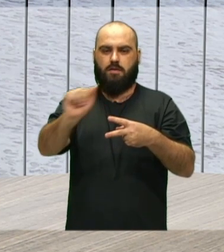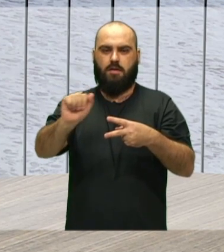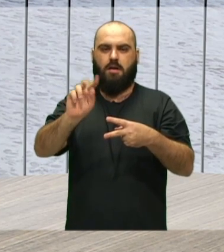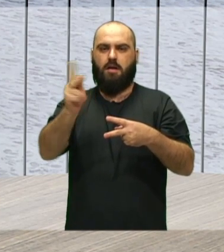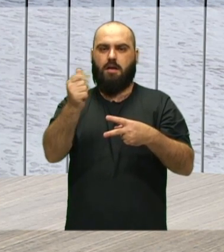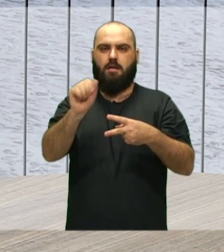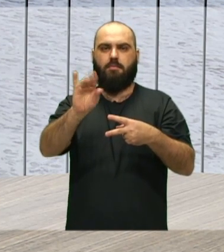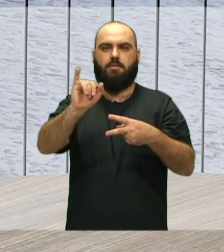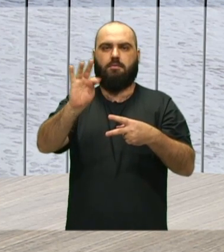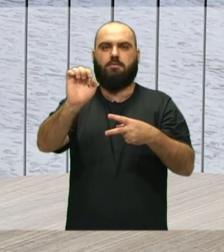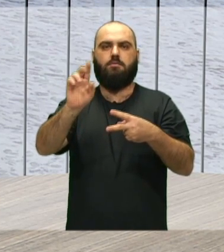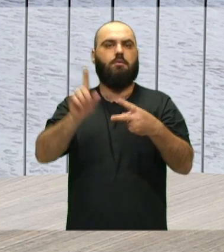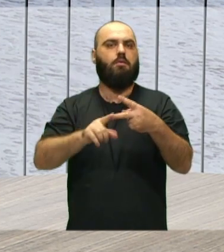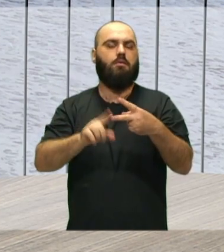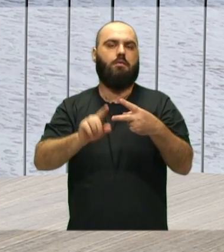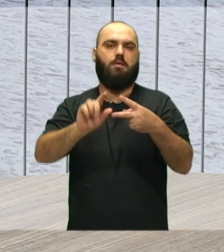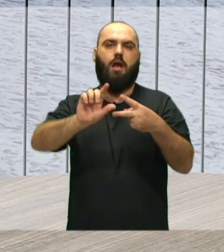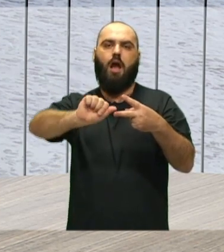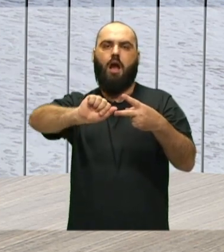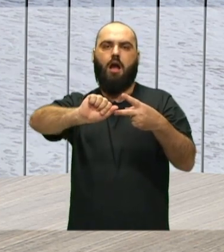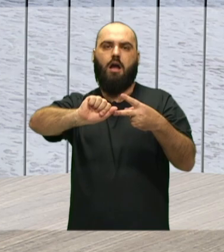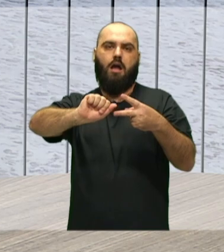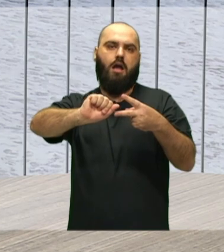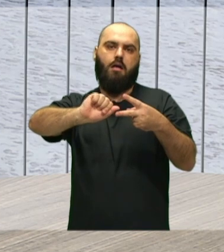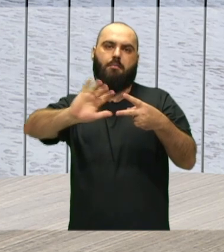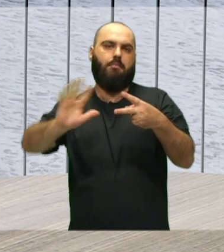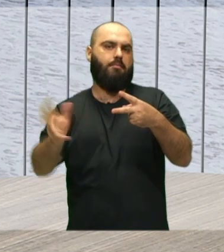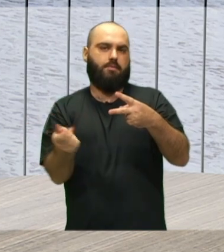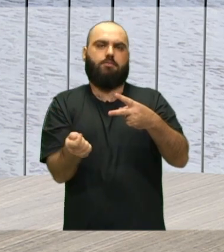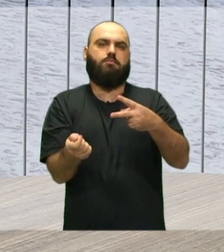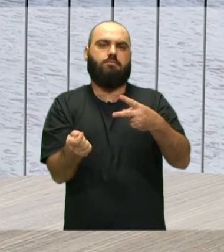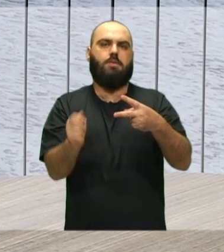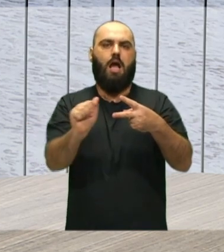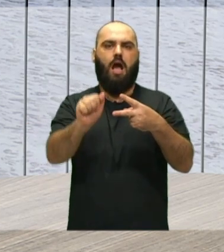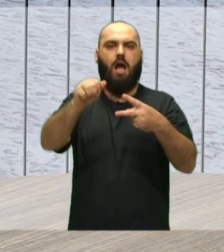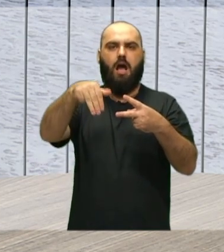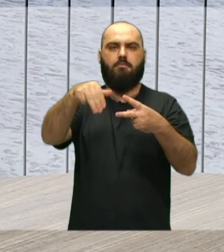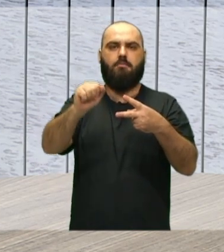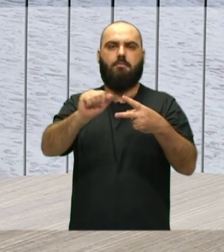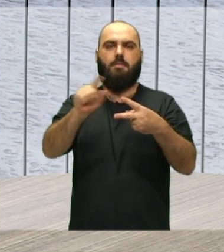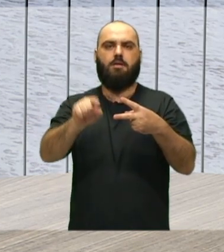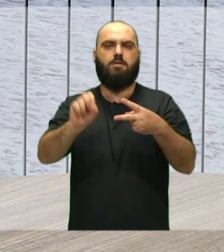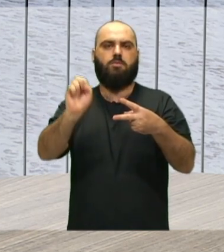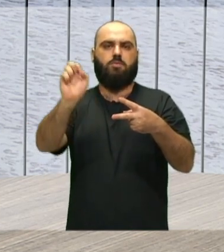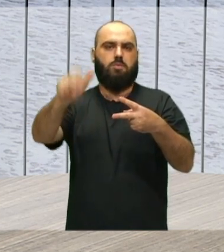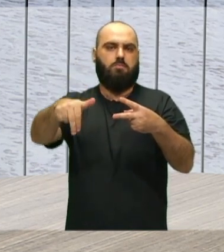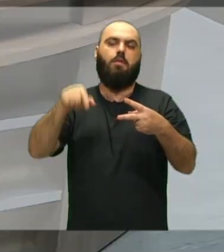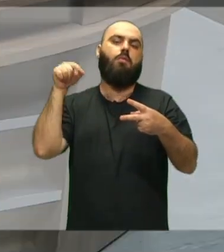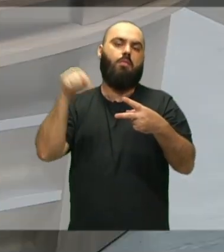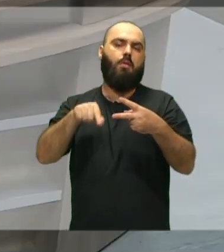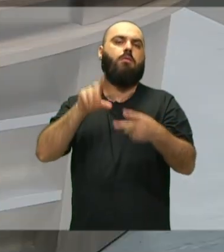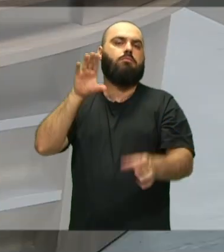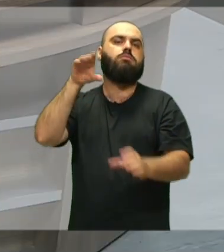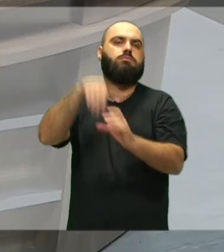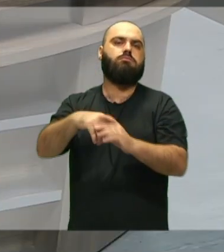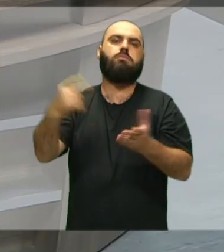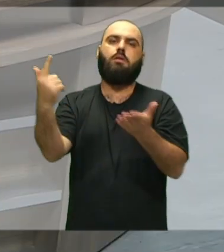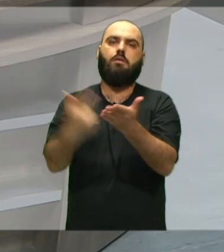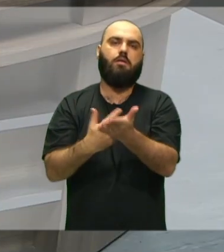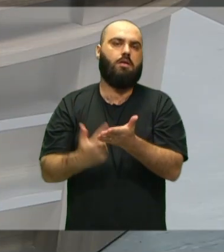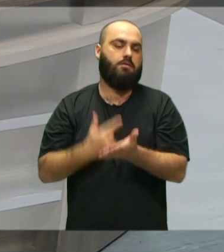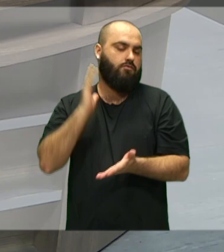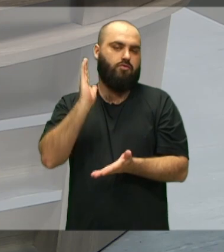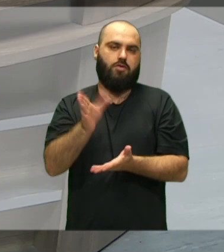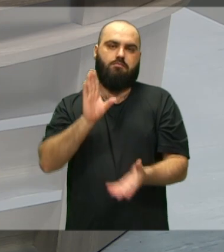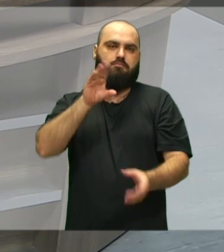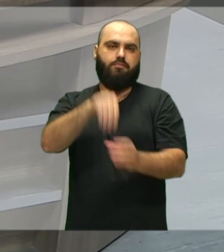www.editorahabitos.com.br, e na Amazon, né? A Amazon é conhecida por todo mundo, né? www.amazon.com, e lá vai estar o livro já à